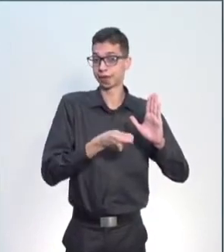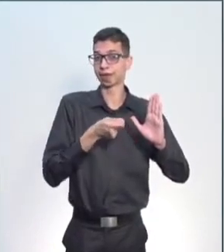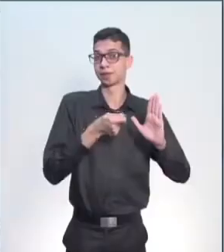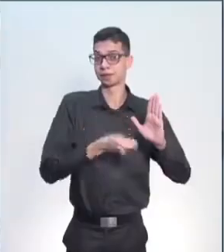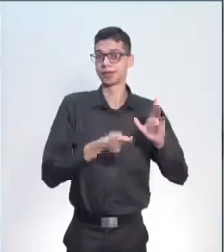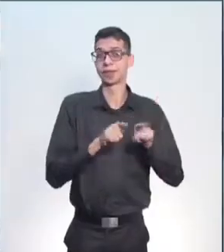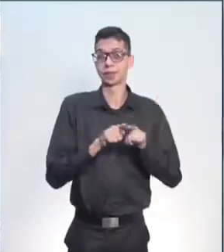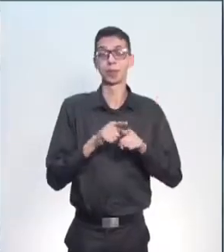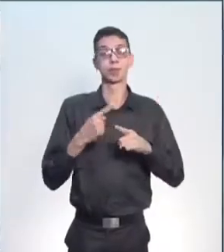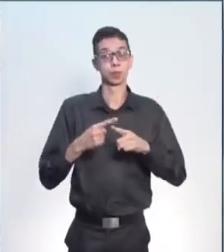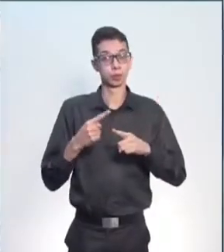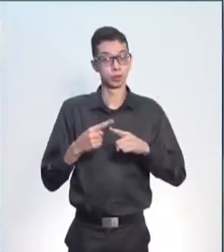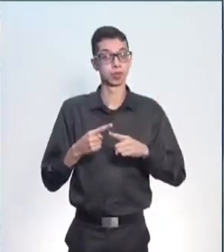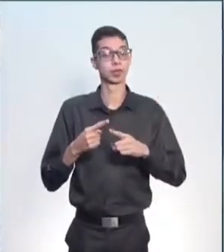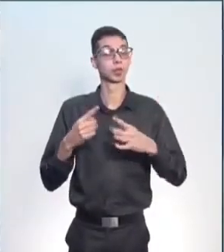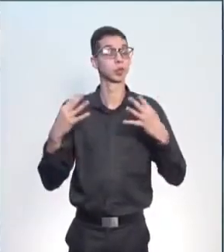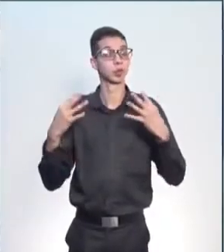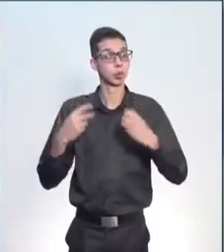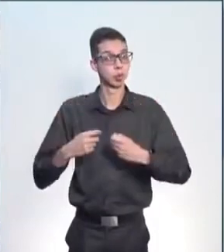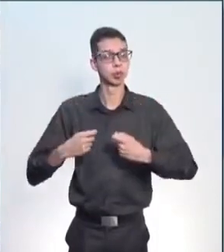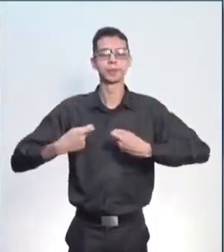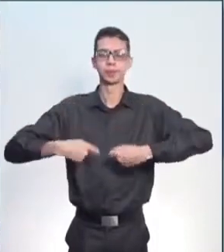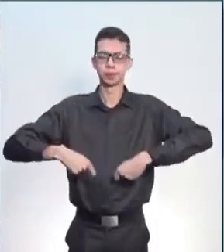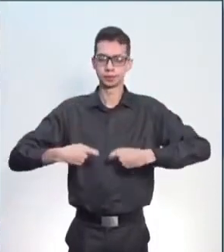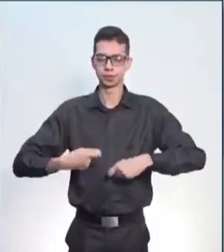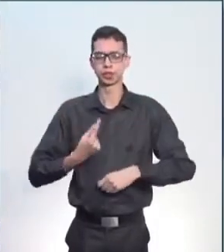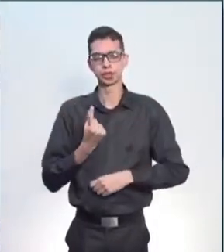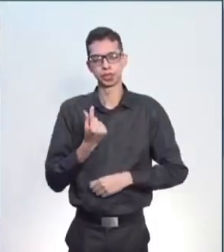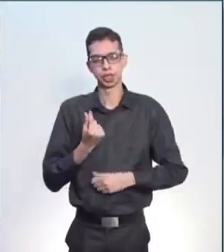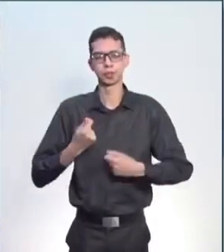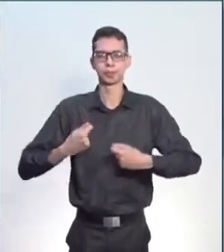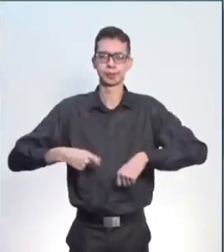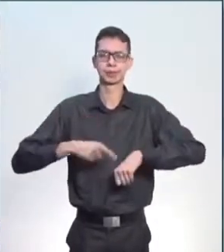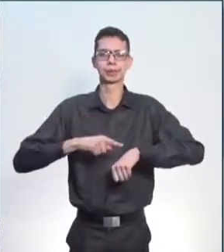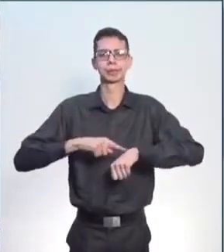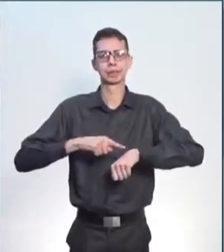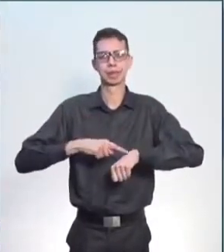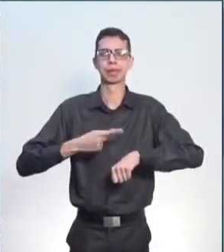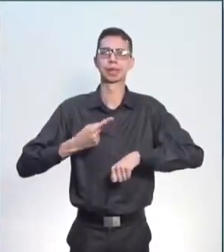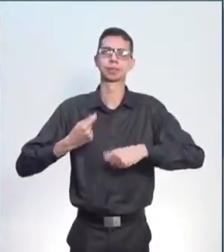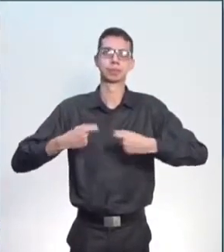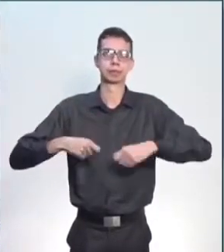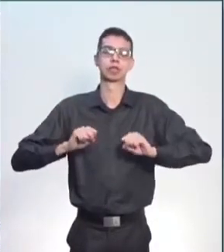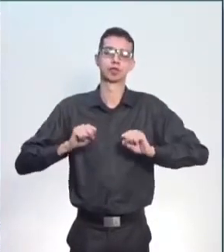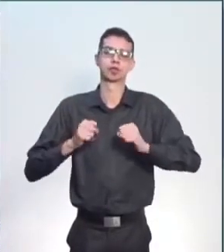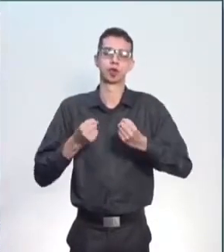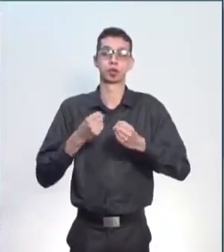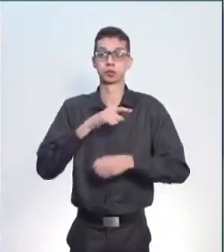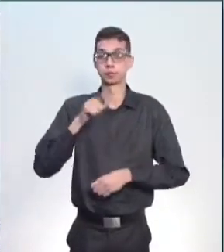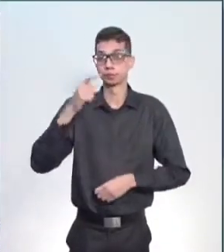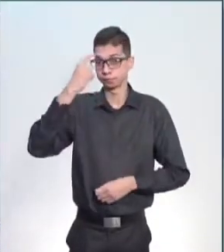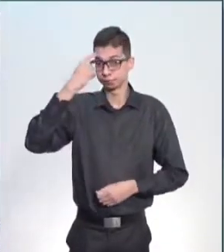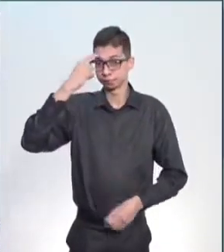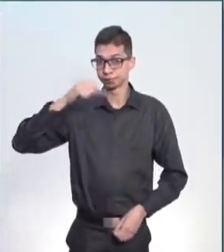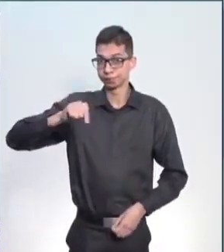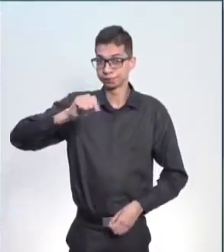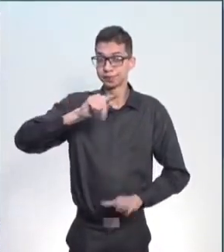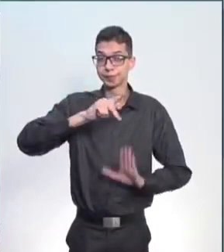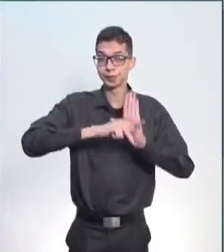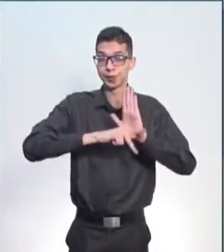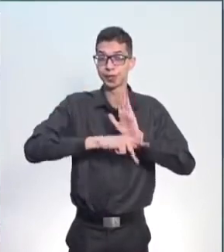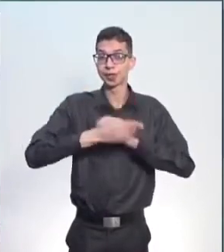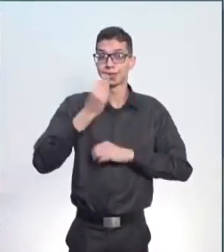demanda ou dinheiro ou um esforço de tempo. Vamos pensar sobre isso? tentem fazer um projeto, converse com o